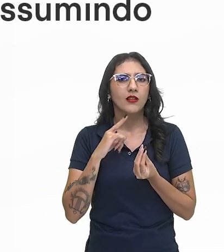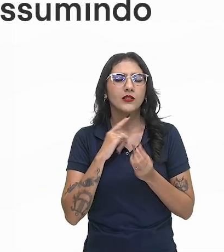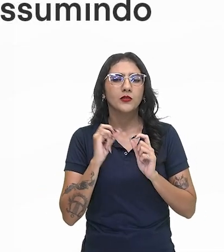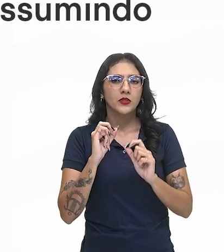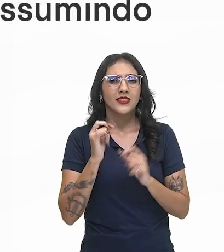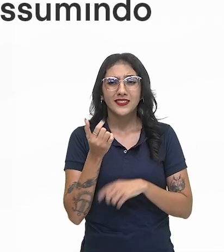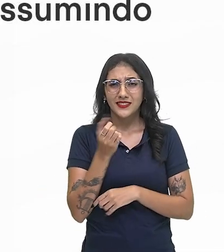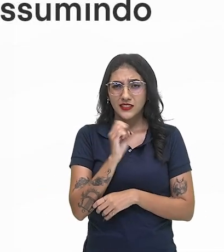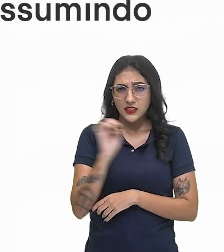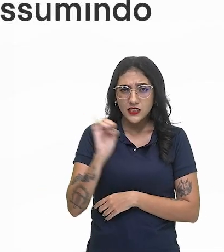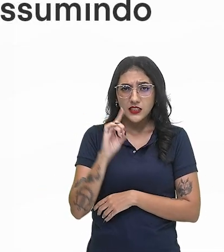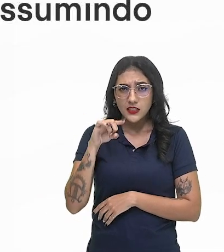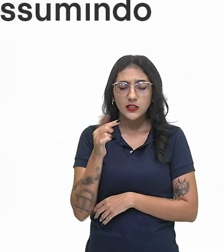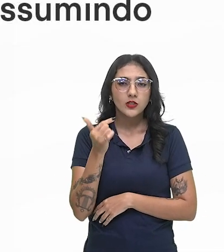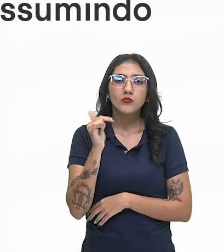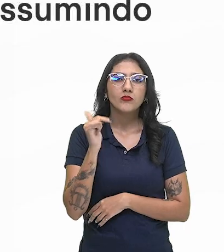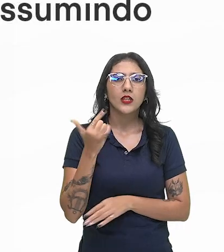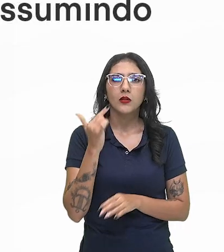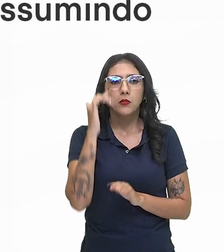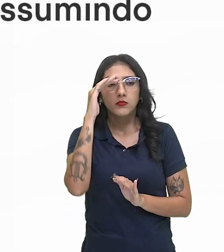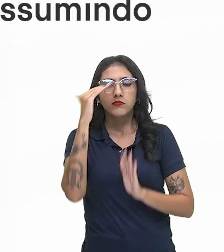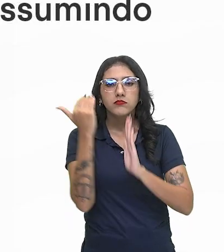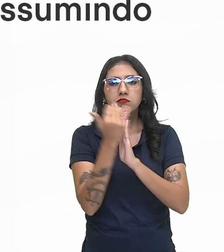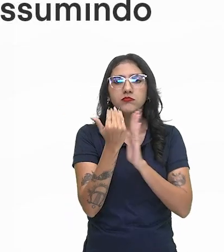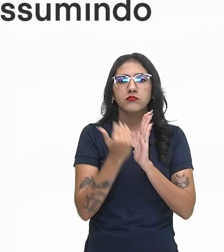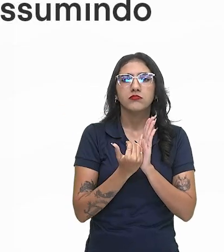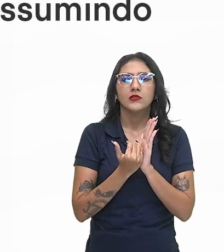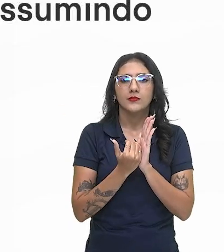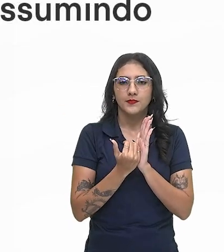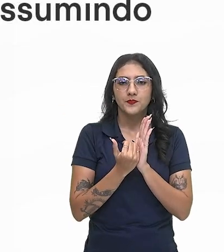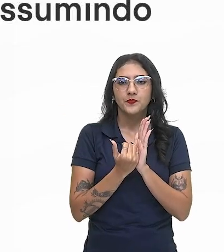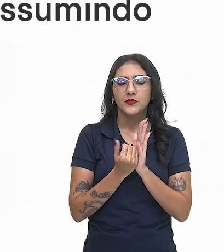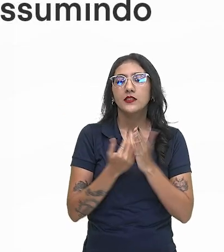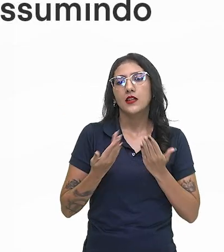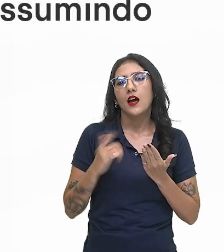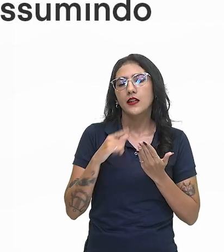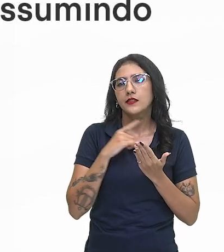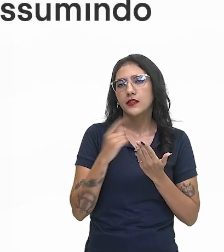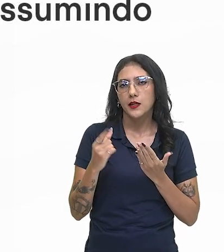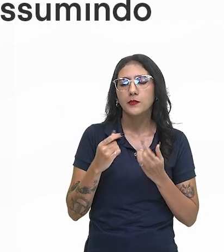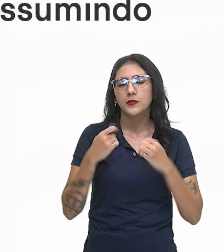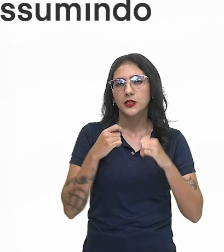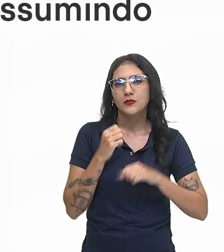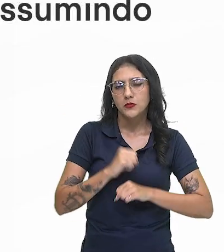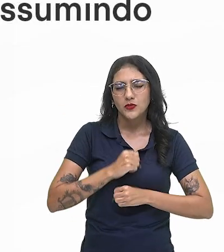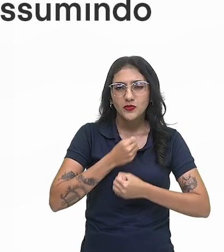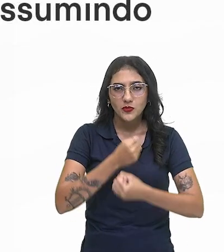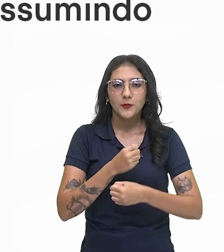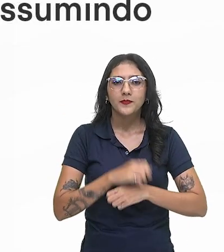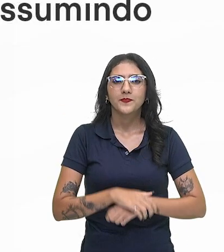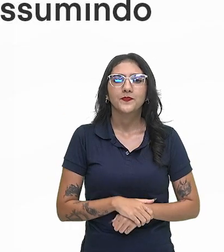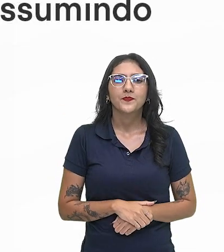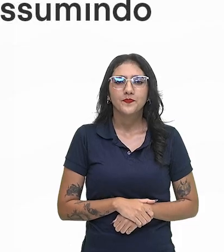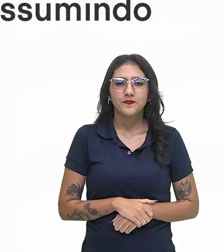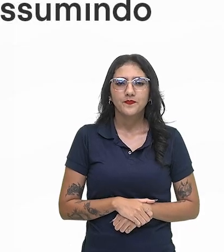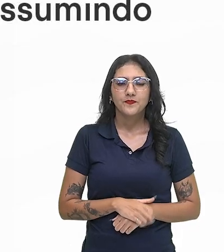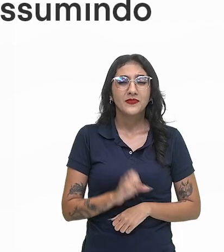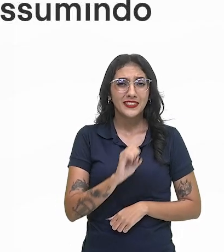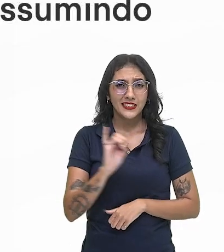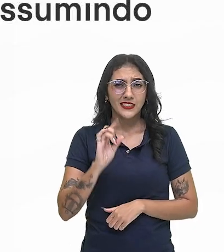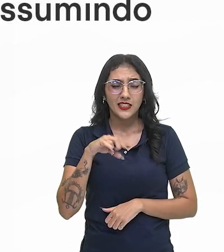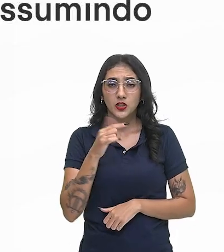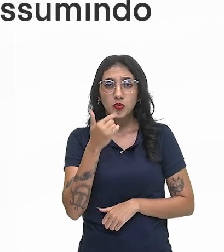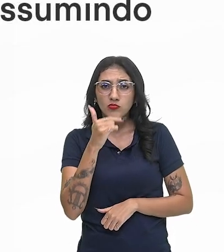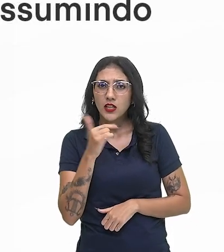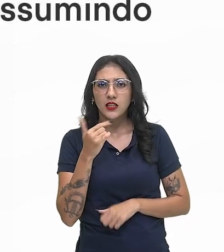não reconhecimento, o que leva ao resultado paulatino de superação. O desrespeito, que